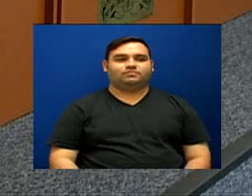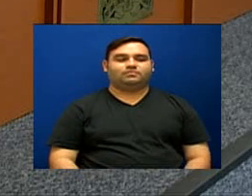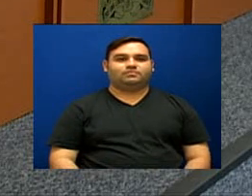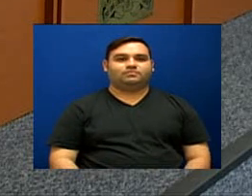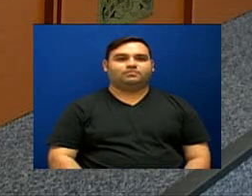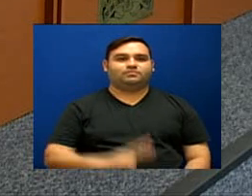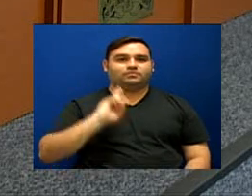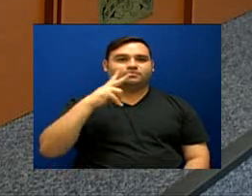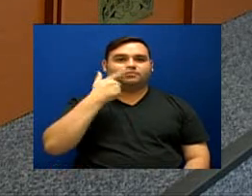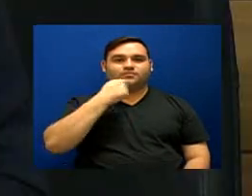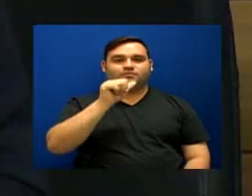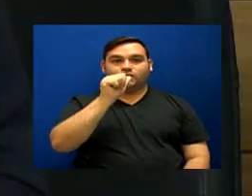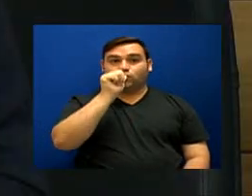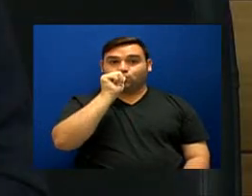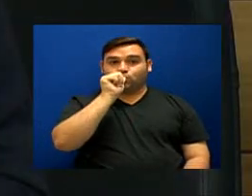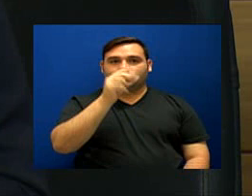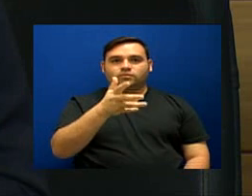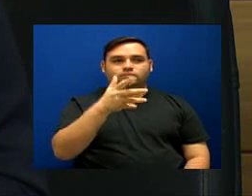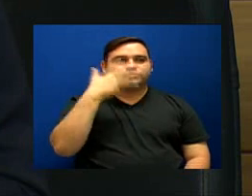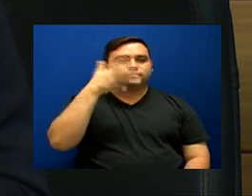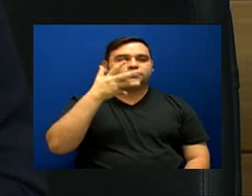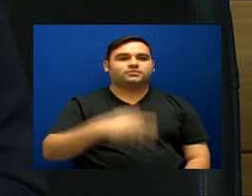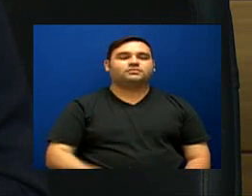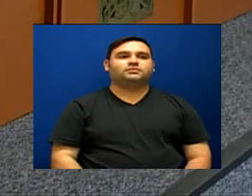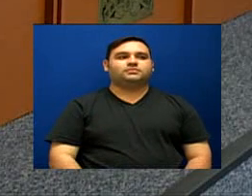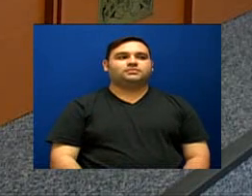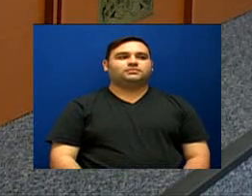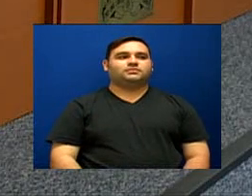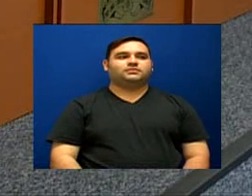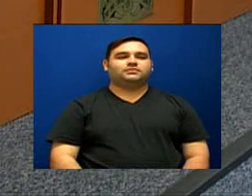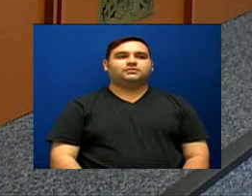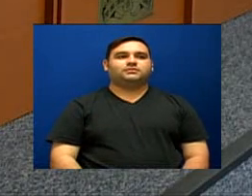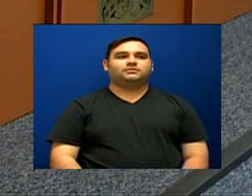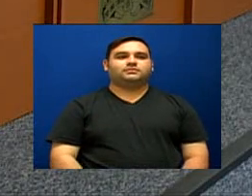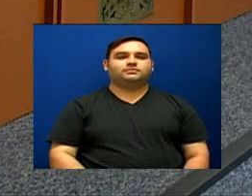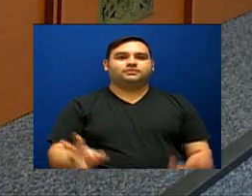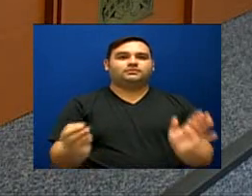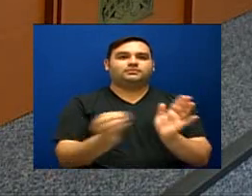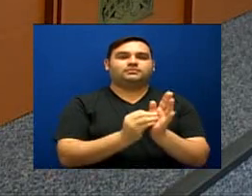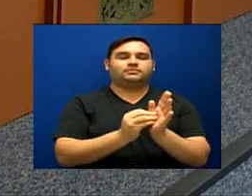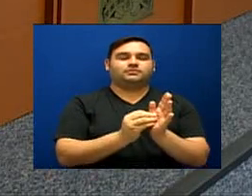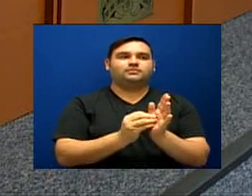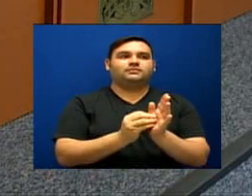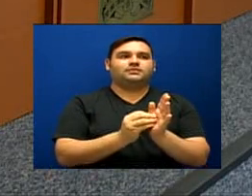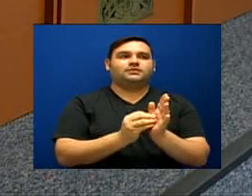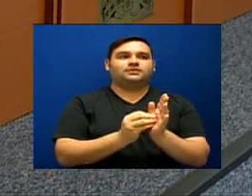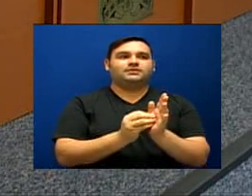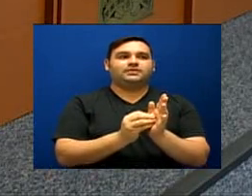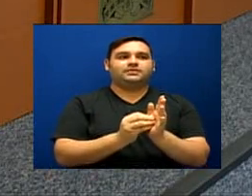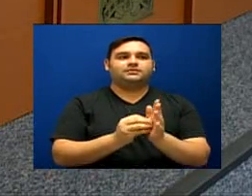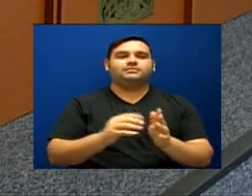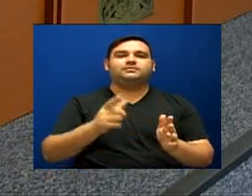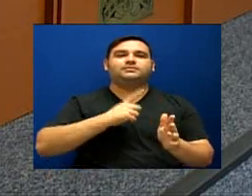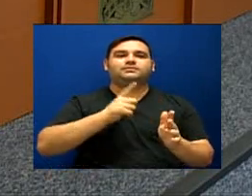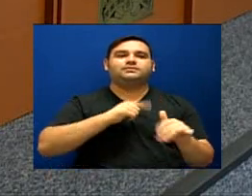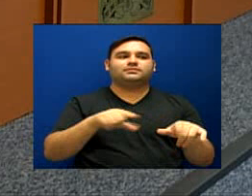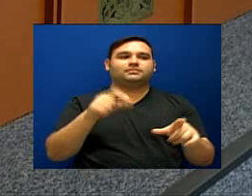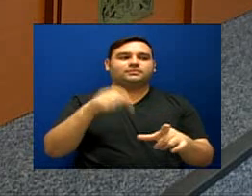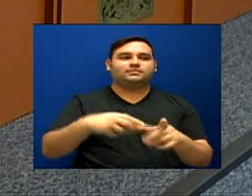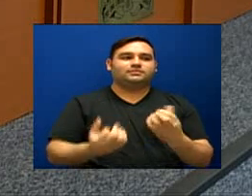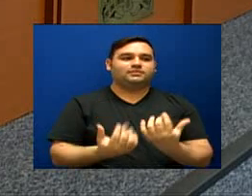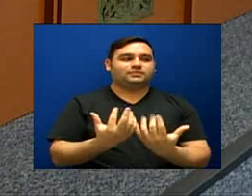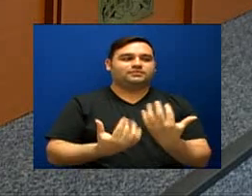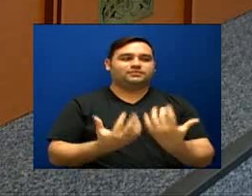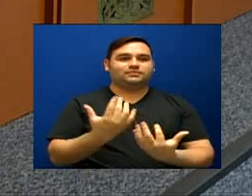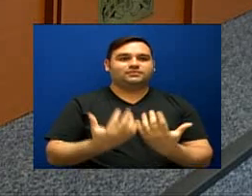O vereador Silvano Júnior tem a palavra. Está inscrito no Pinga Fogo.